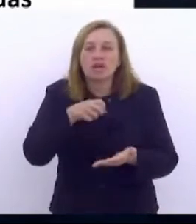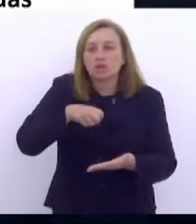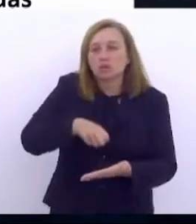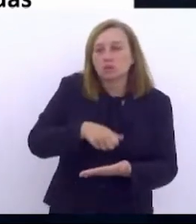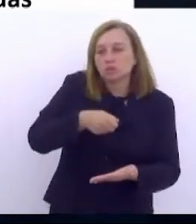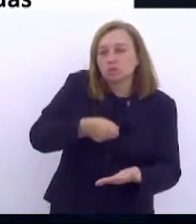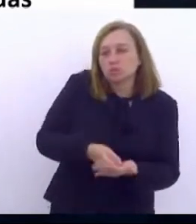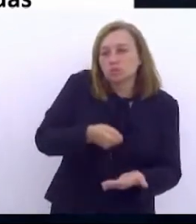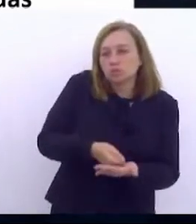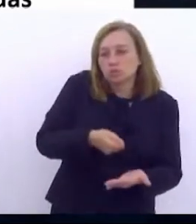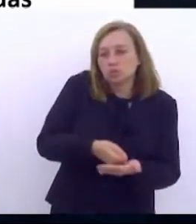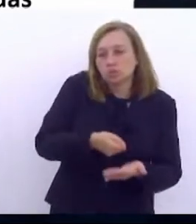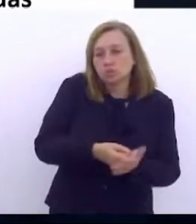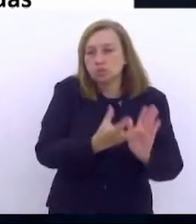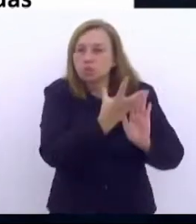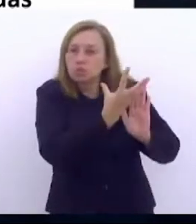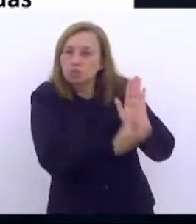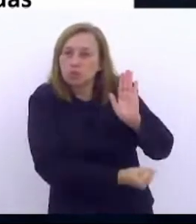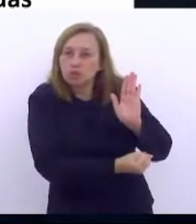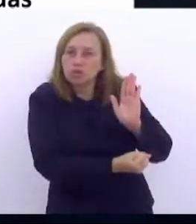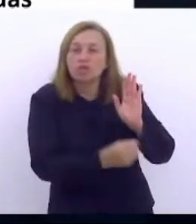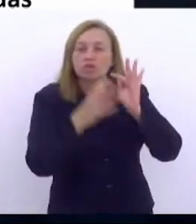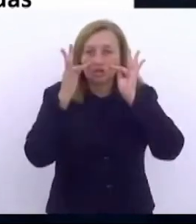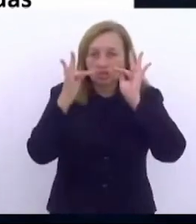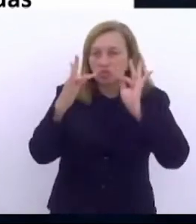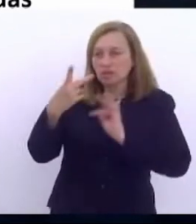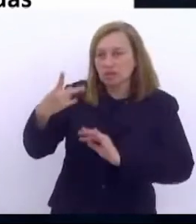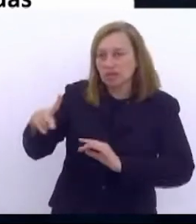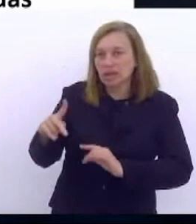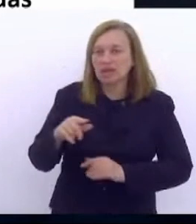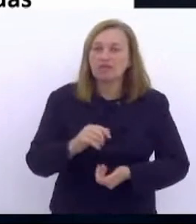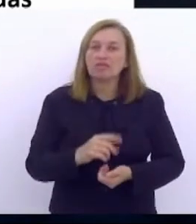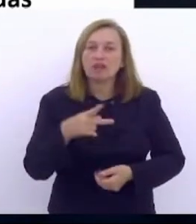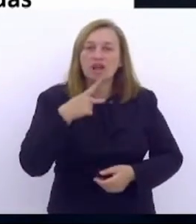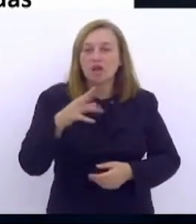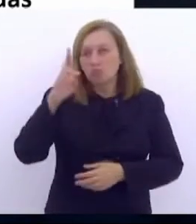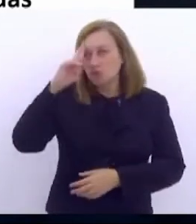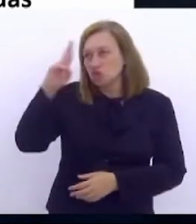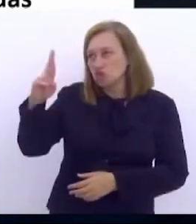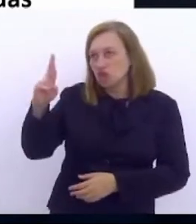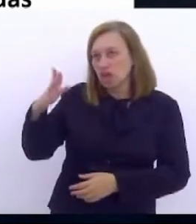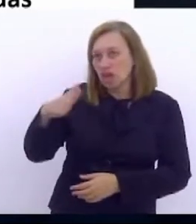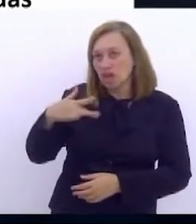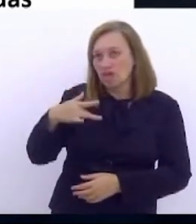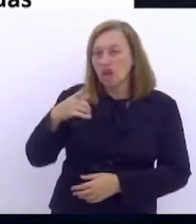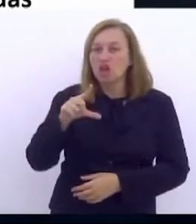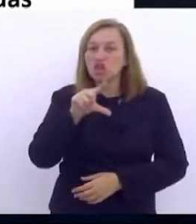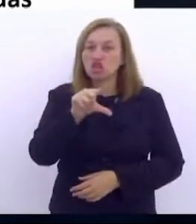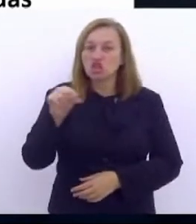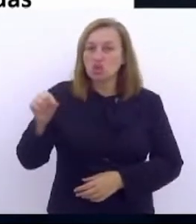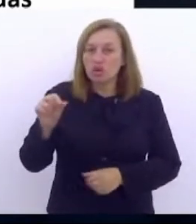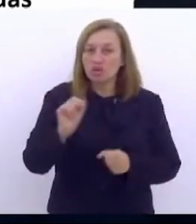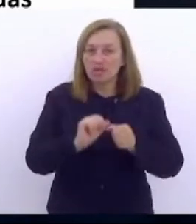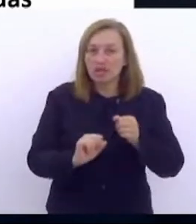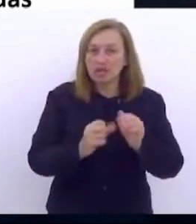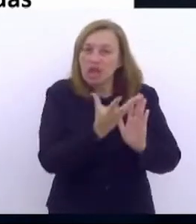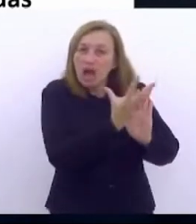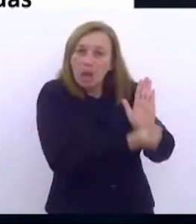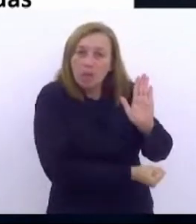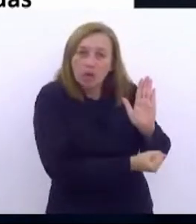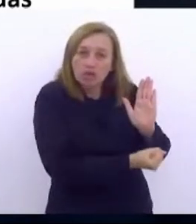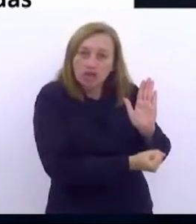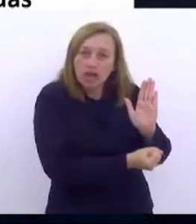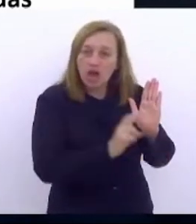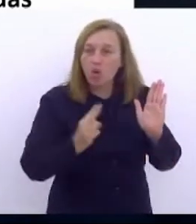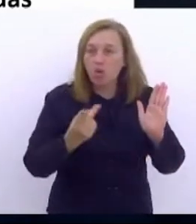forçadas a abortar. Então tem muitas vezes testemunhas, palavras delas lá, dizendo, o meu chefe dizia que eu tinha uma decisão a fazer. Depois